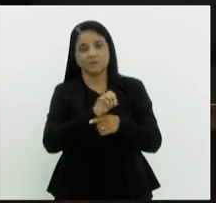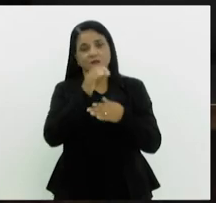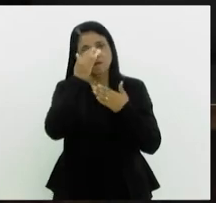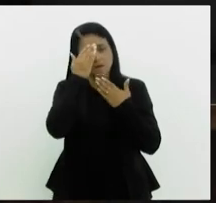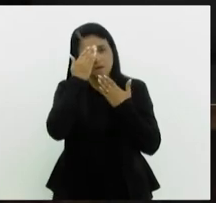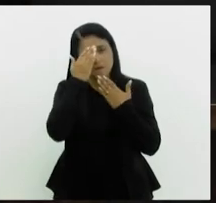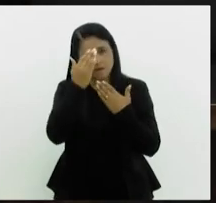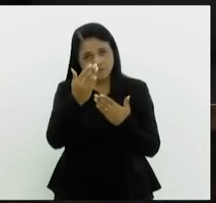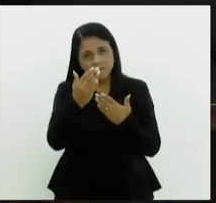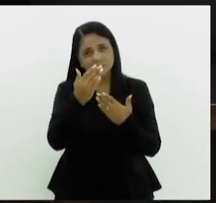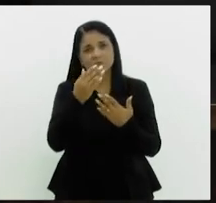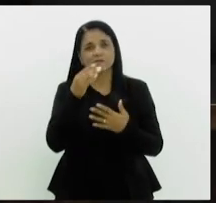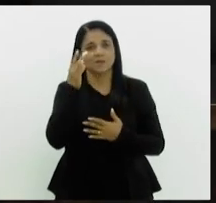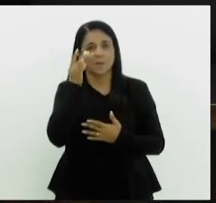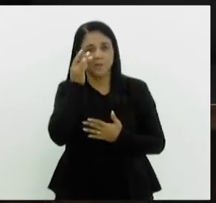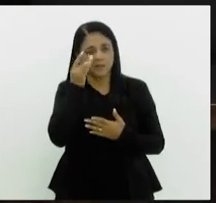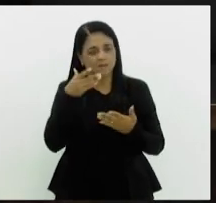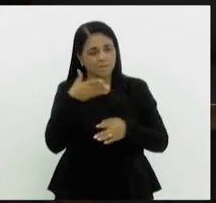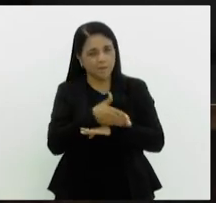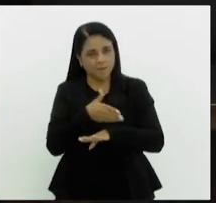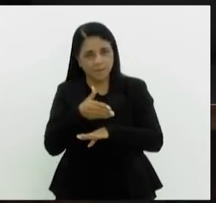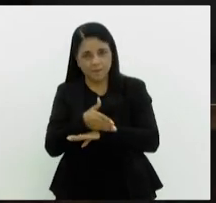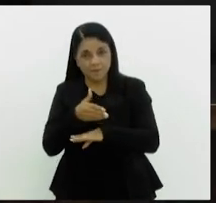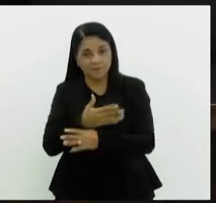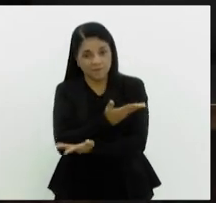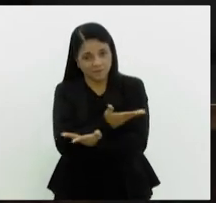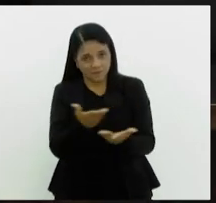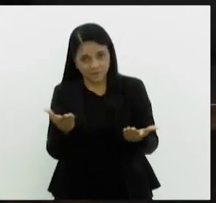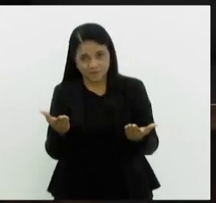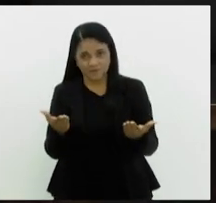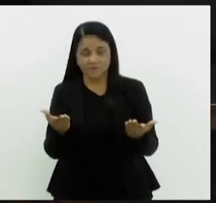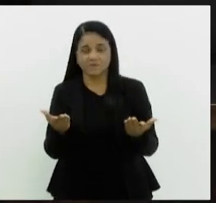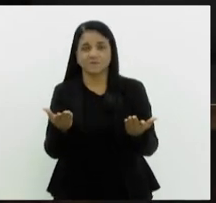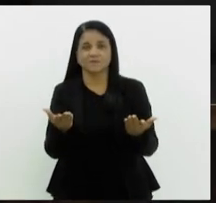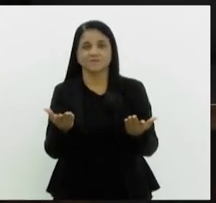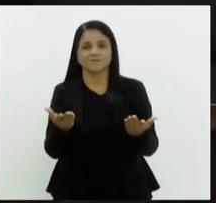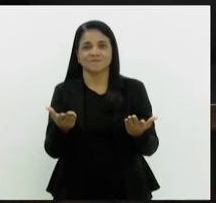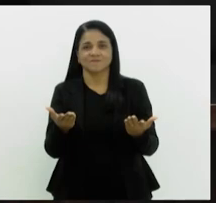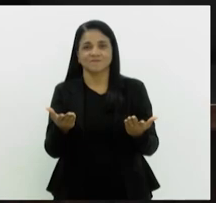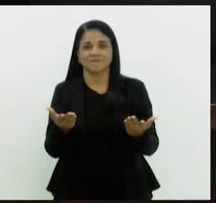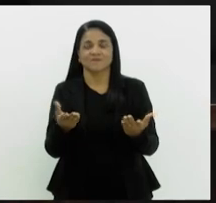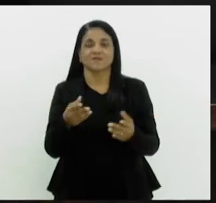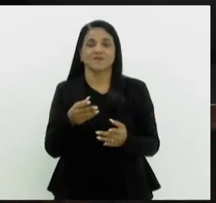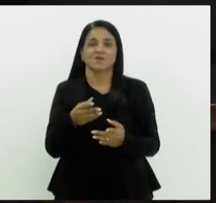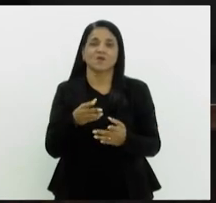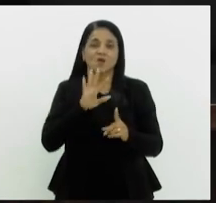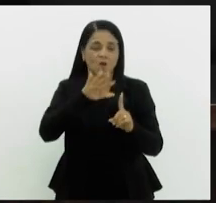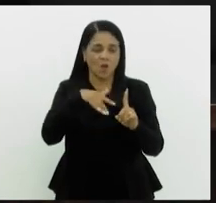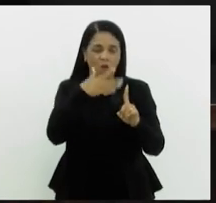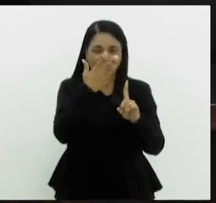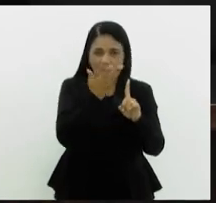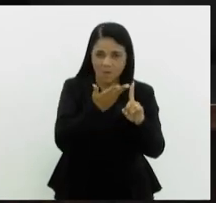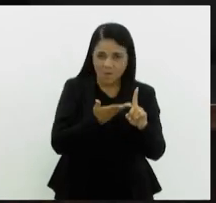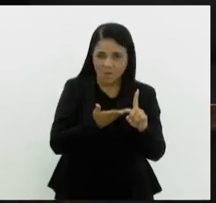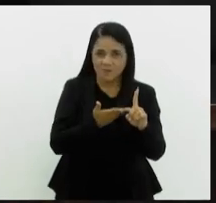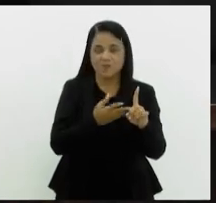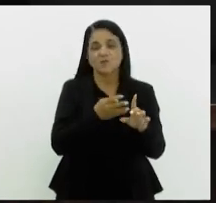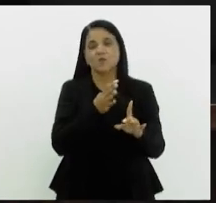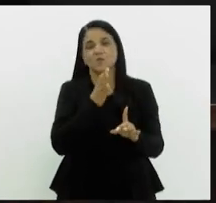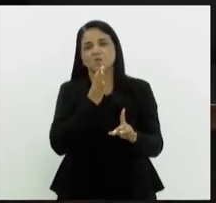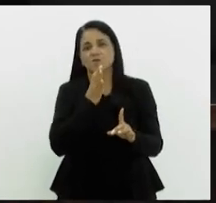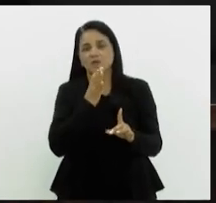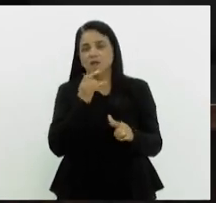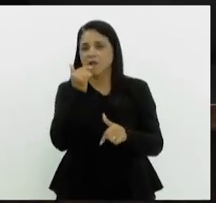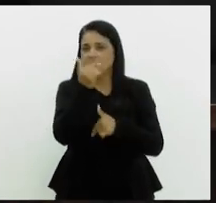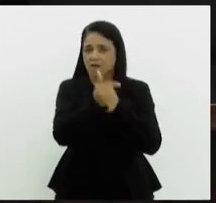agradeço demais a presença de vocês aqui hoje, que tanto não só homenageia e reconhece o